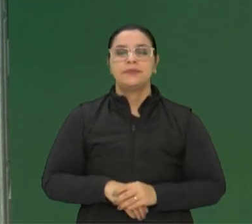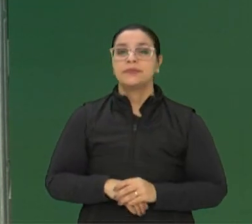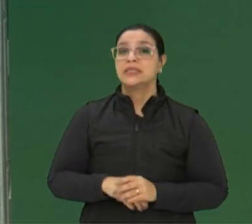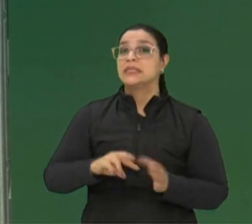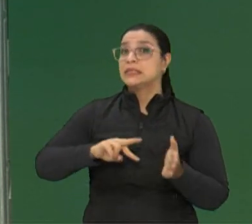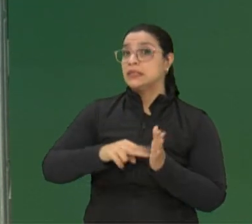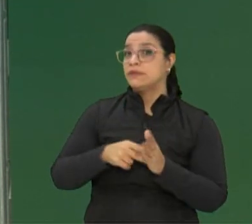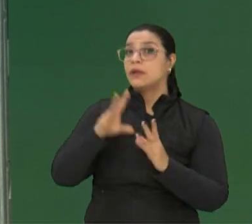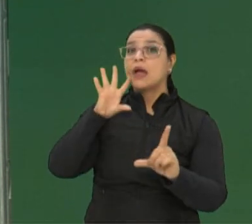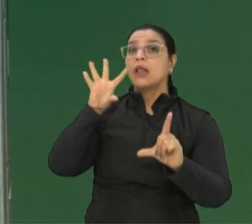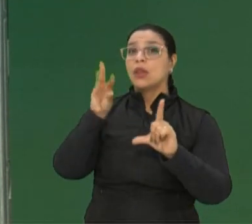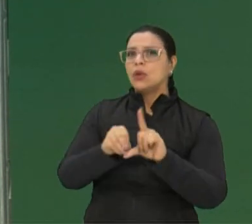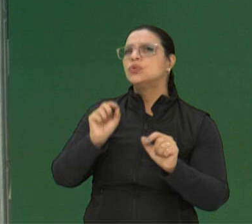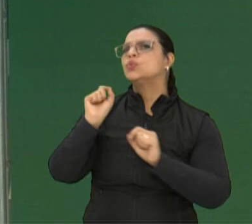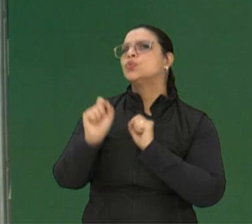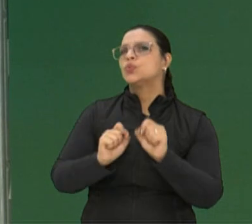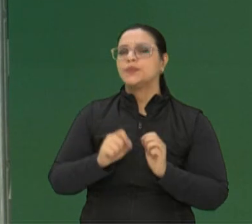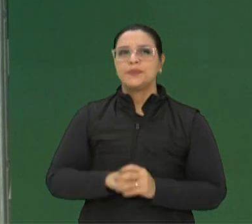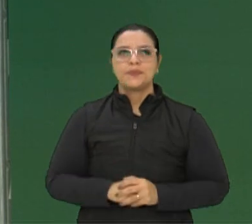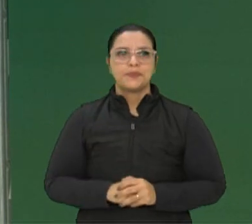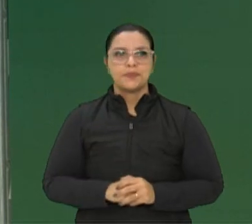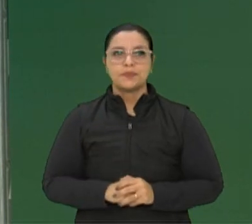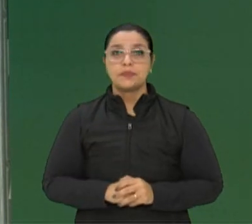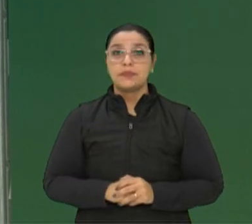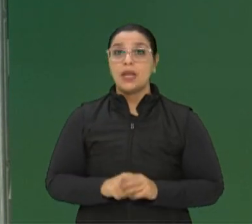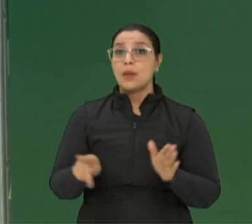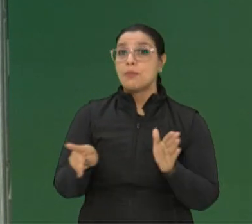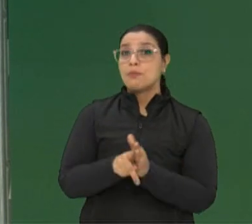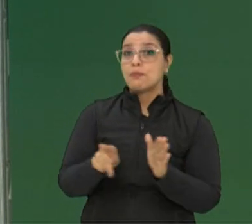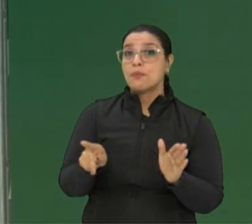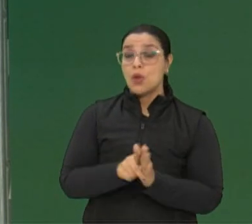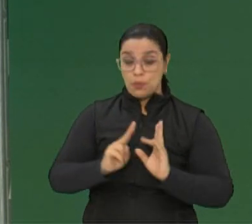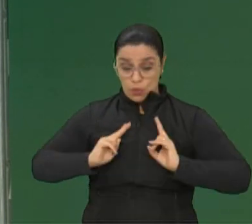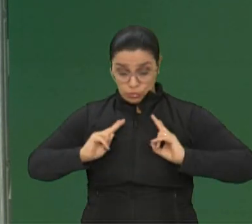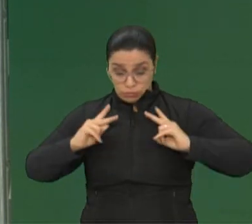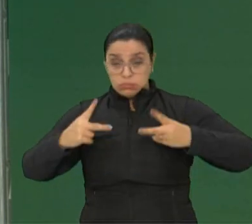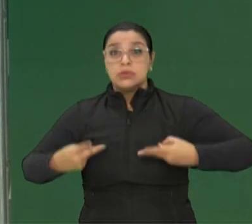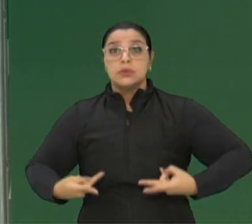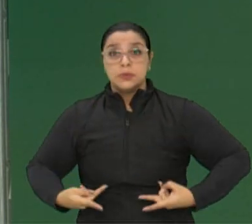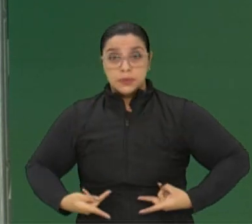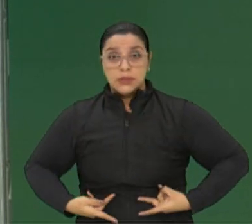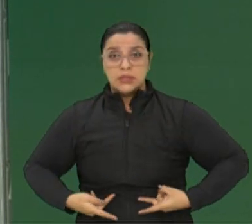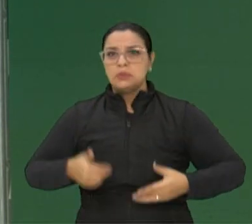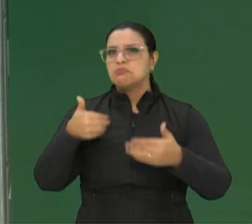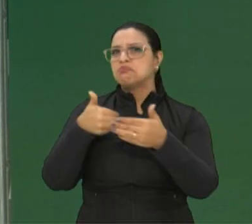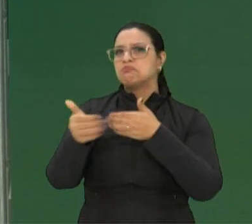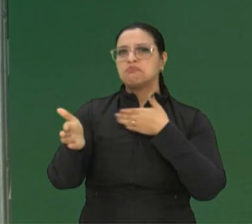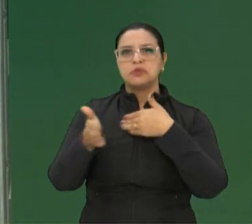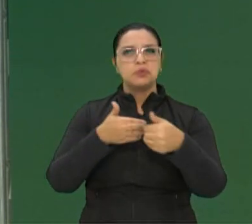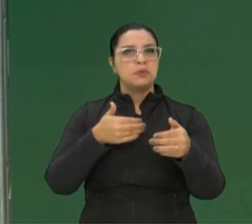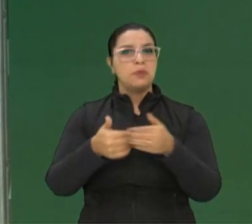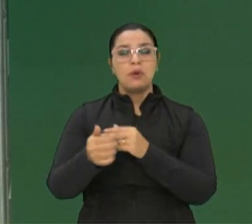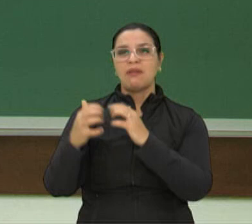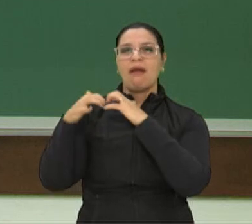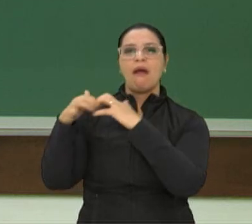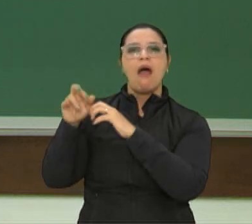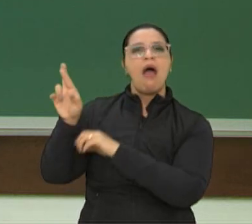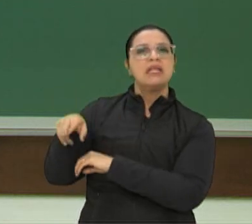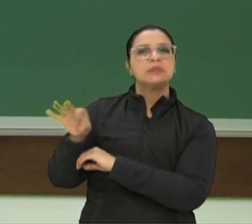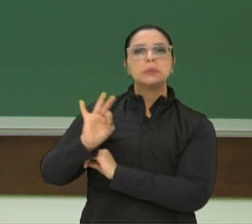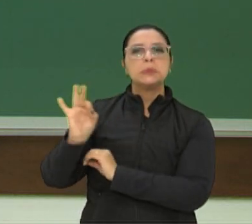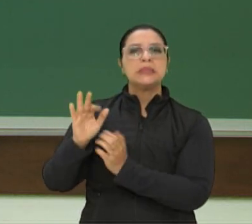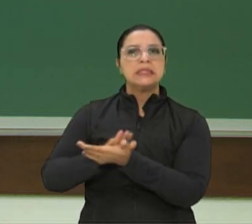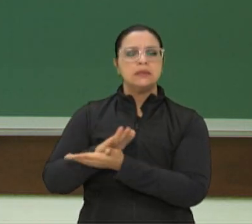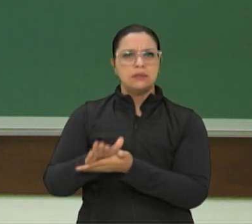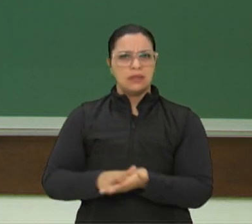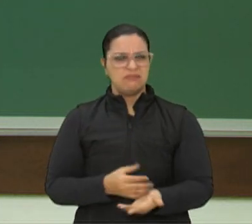partir da seguinte lógica, então. São frutos da natureza humana e independentes da razão. O que isso significa,